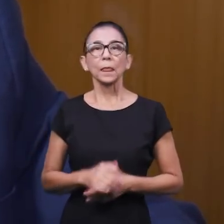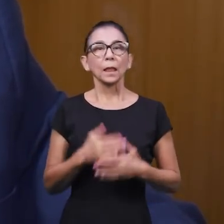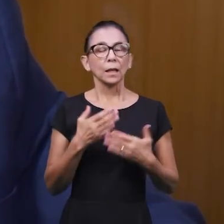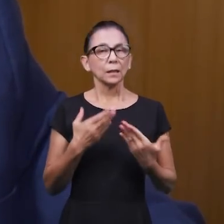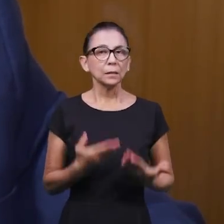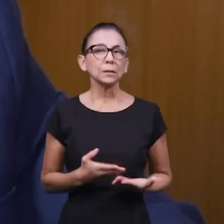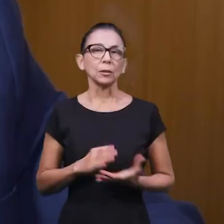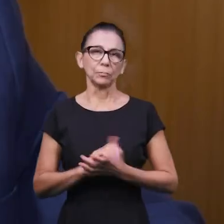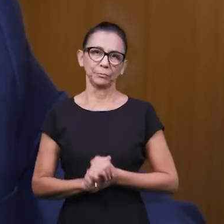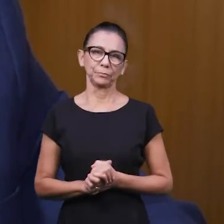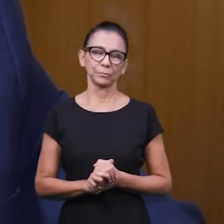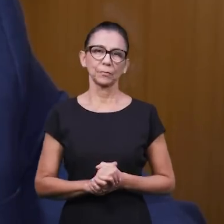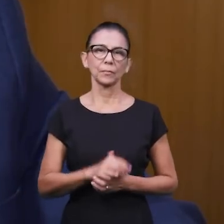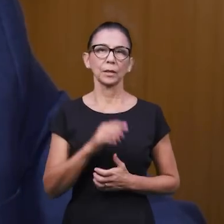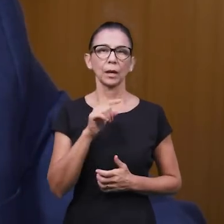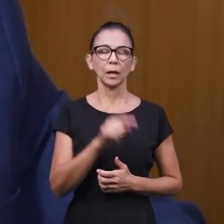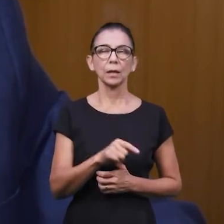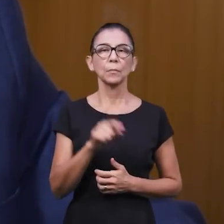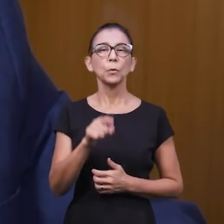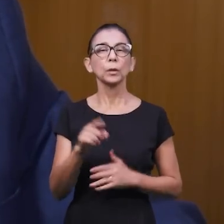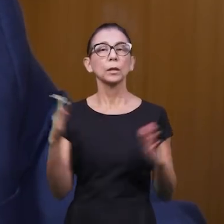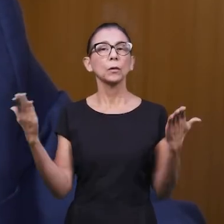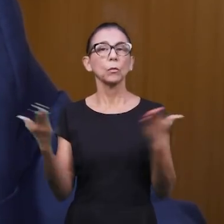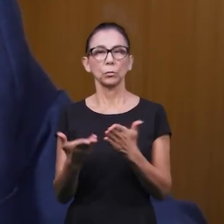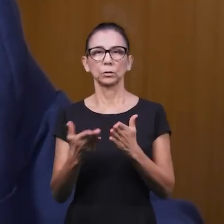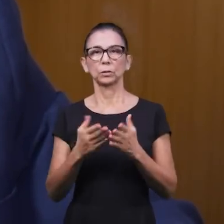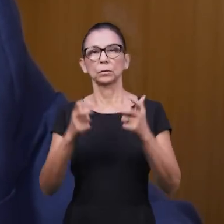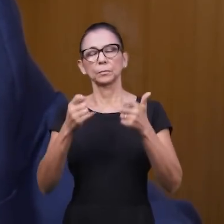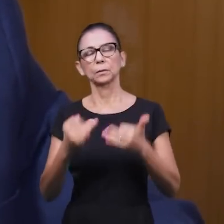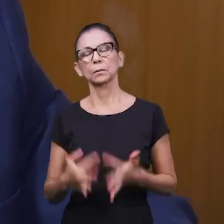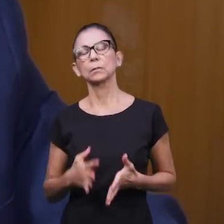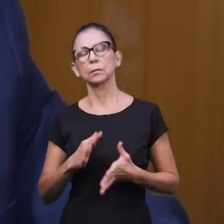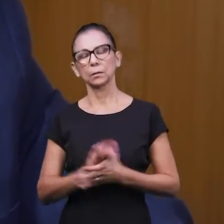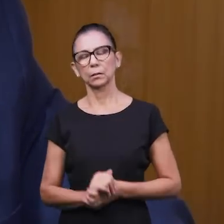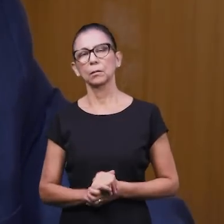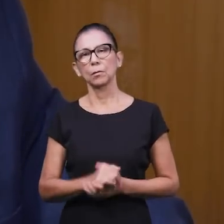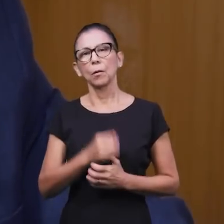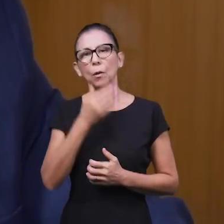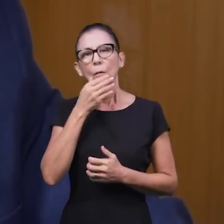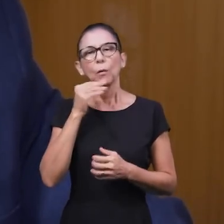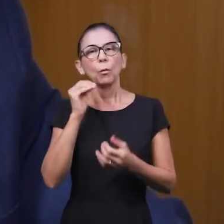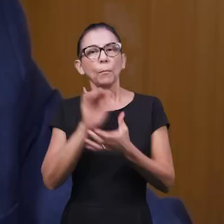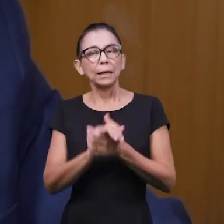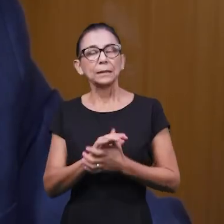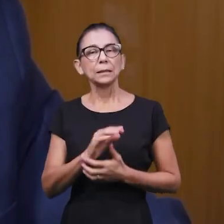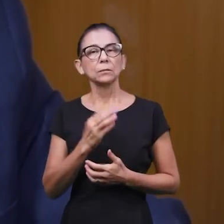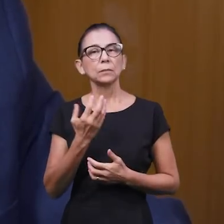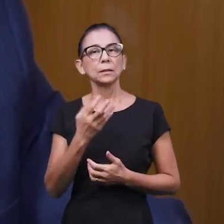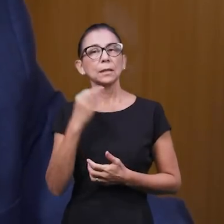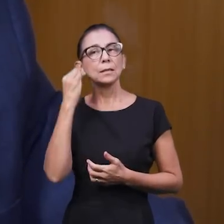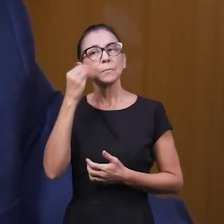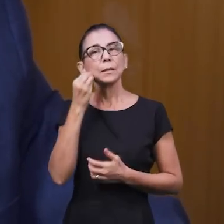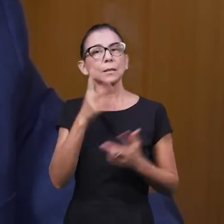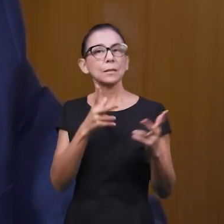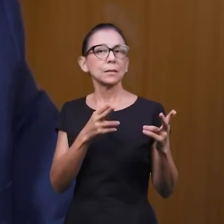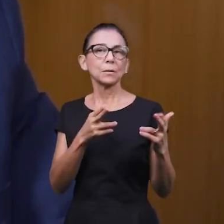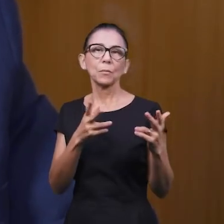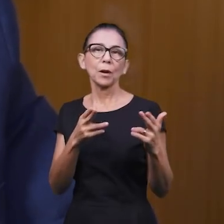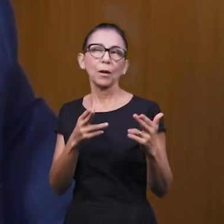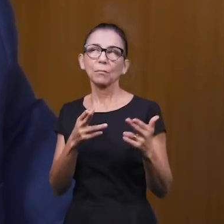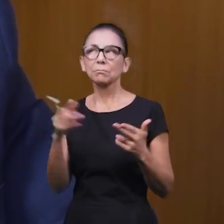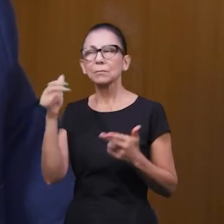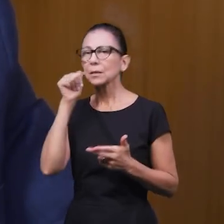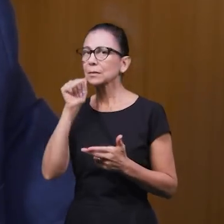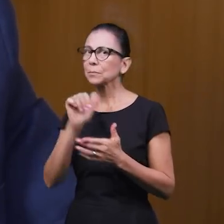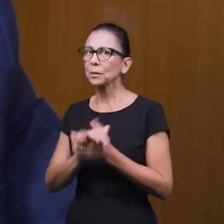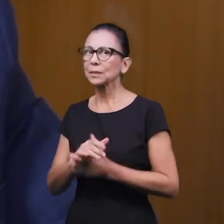mesma experiência. Ele vai querer, e ele quis, essa mulher fez a diferença na sua casa, viu? Porque a experiência que ela tinha, às vezes o marido até vai na igreja, mas não teve uma experiência